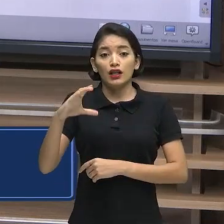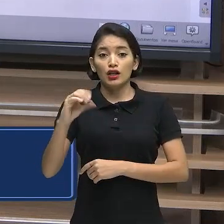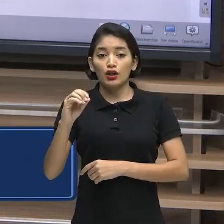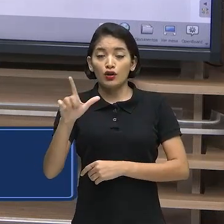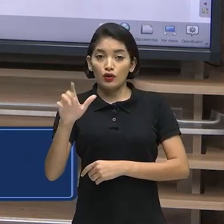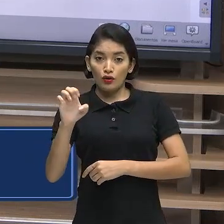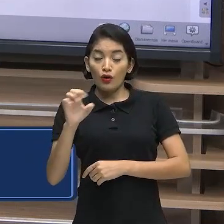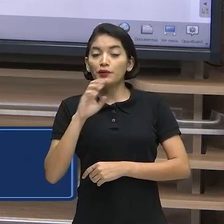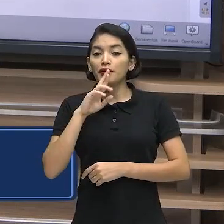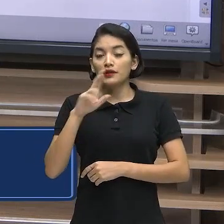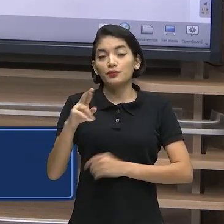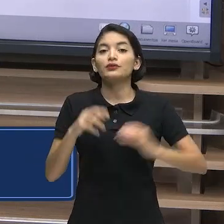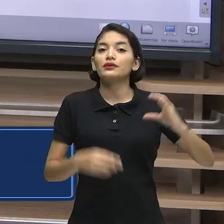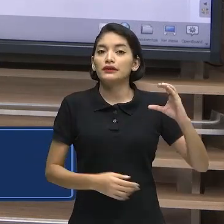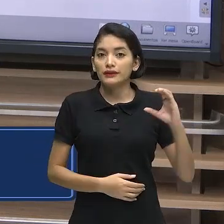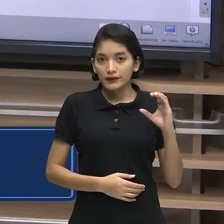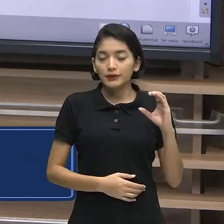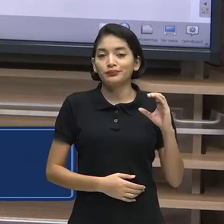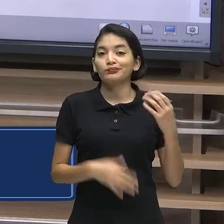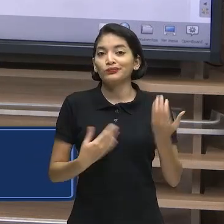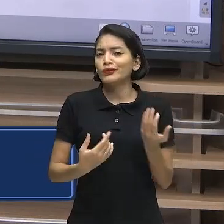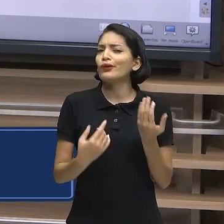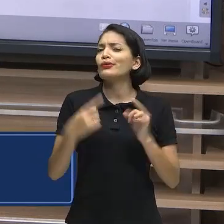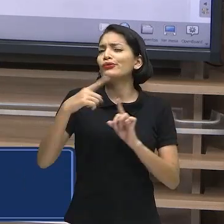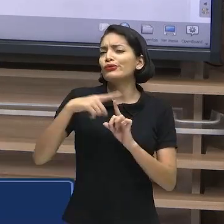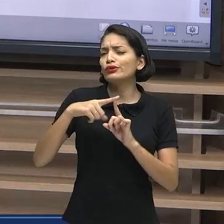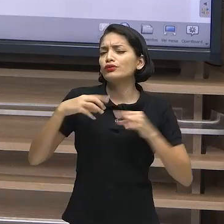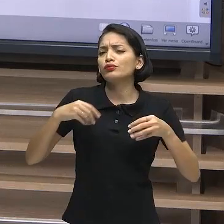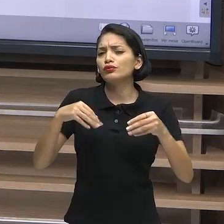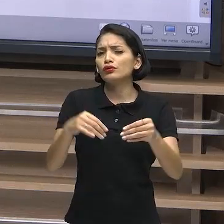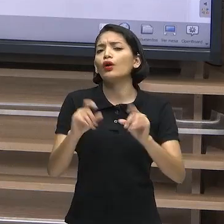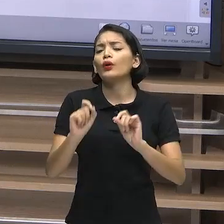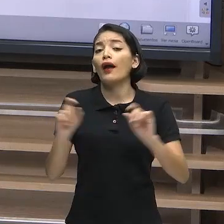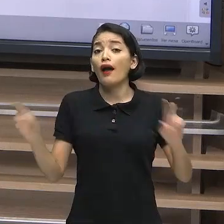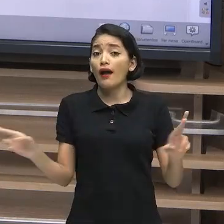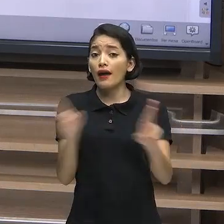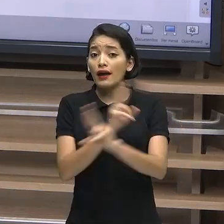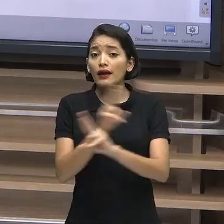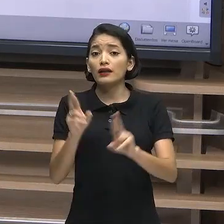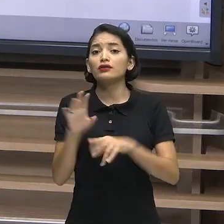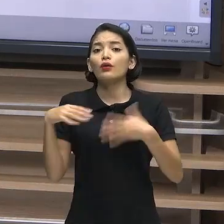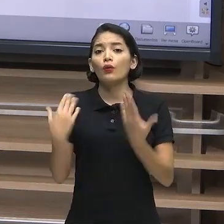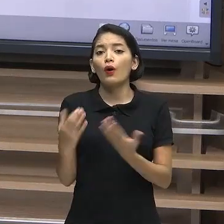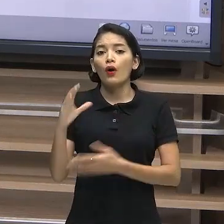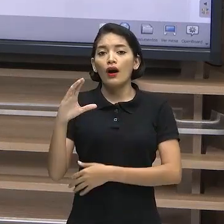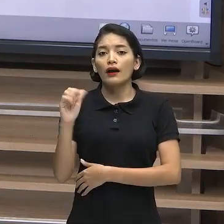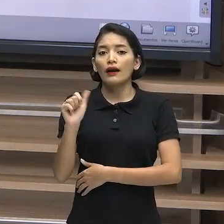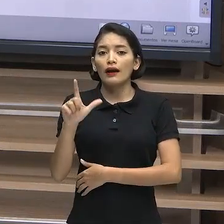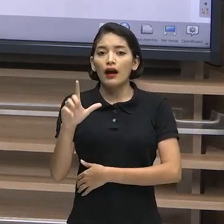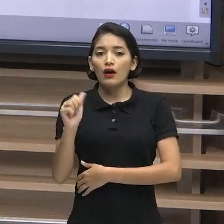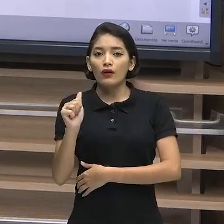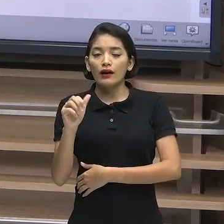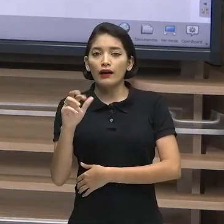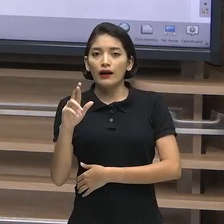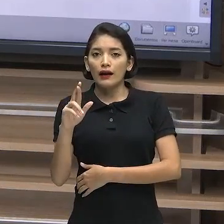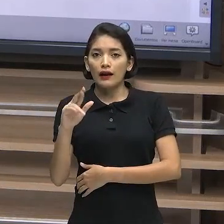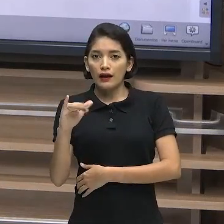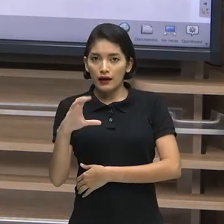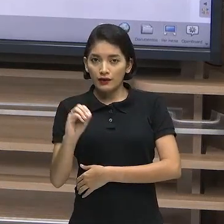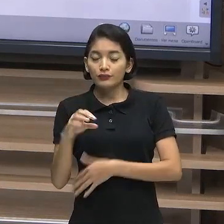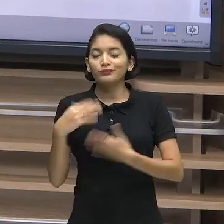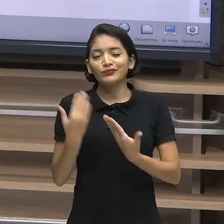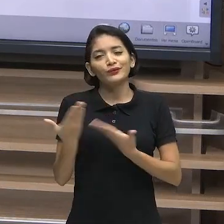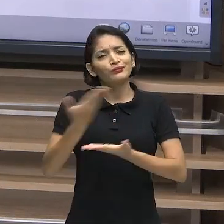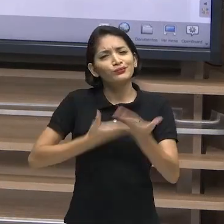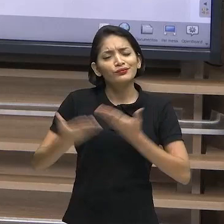letra C. Para ela, esse tipo de solo aí está relacionado com o calcário, né? Então, essas foram as participações.